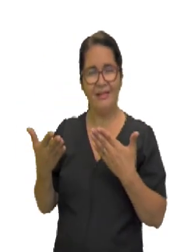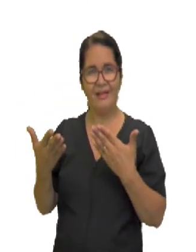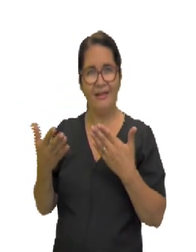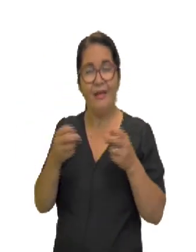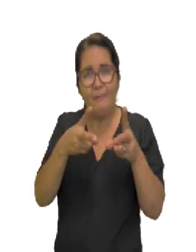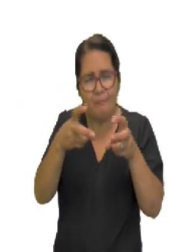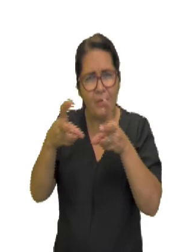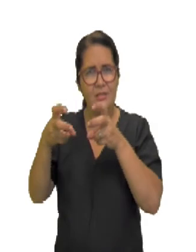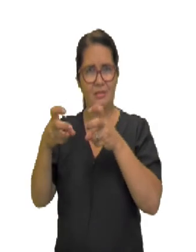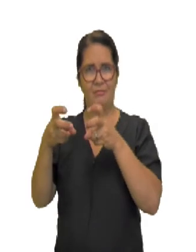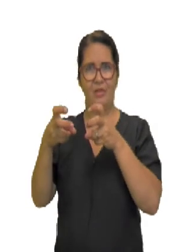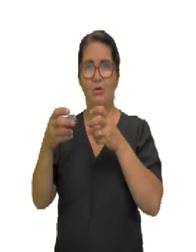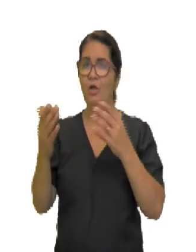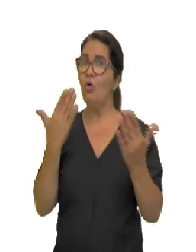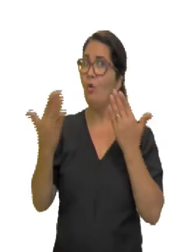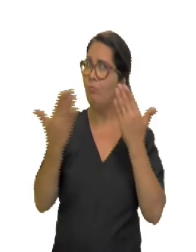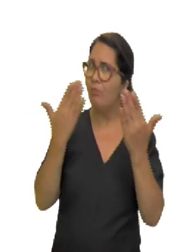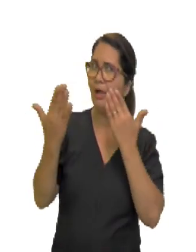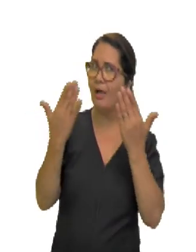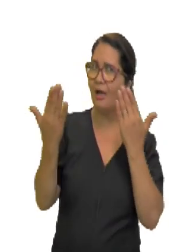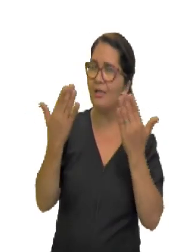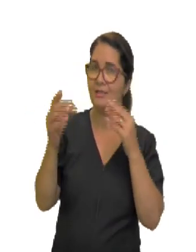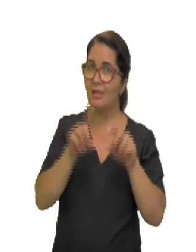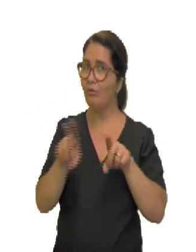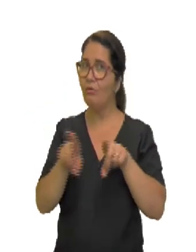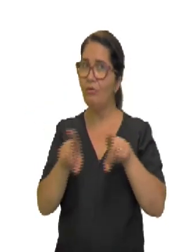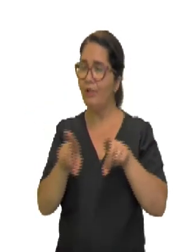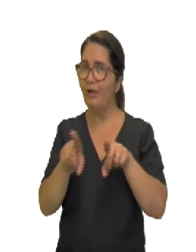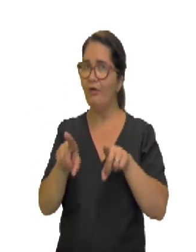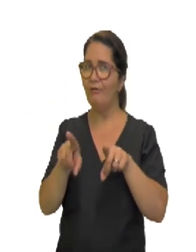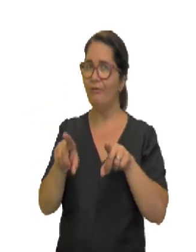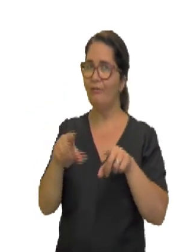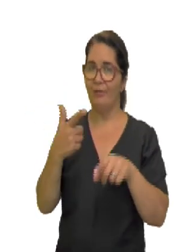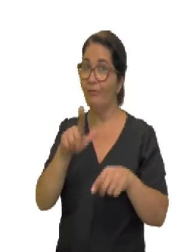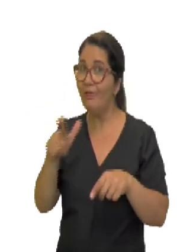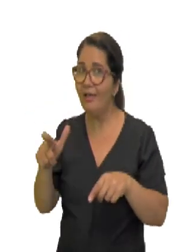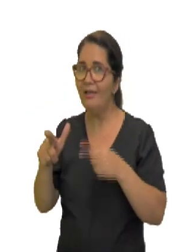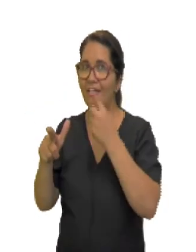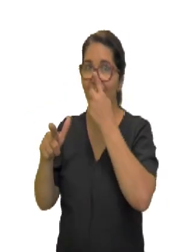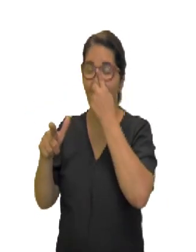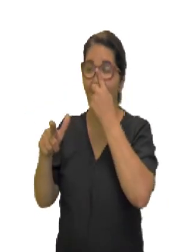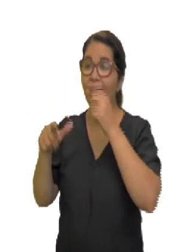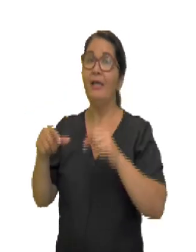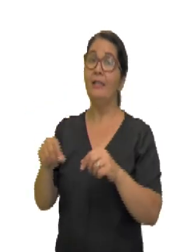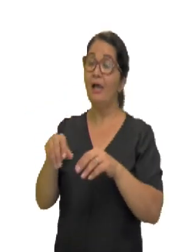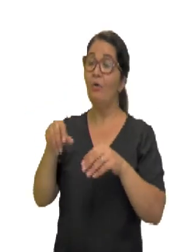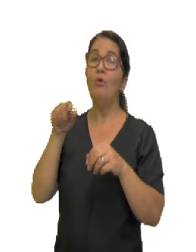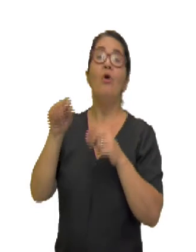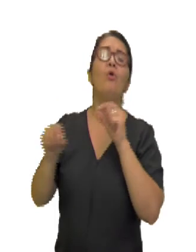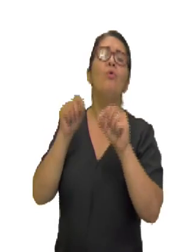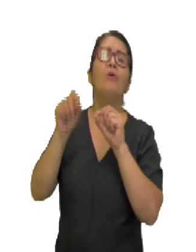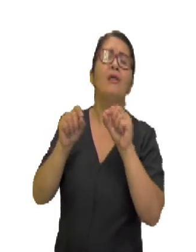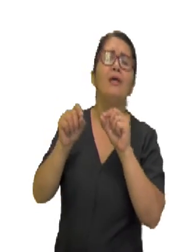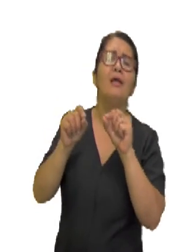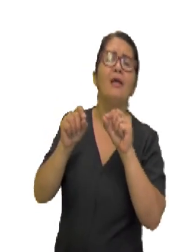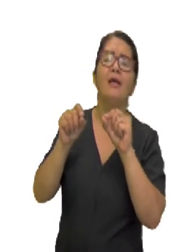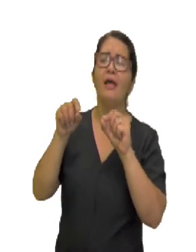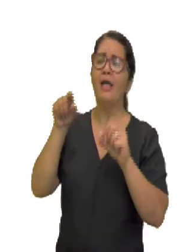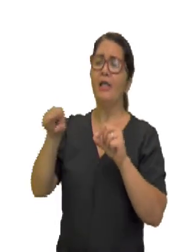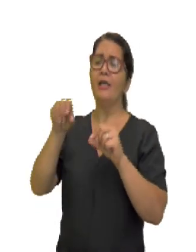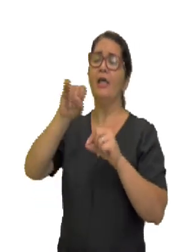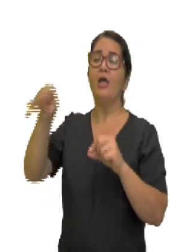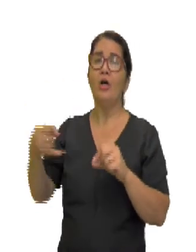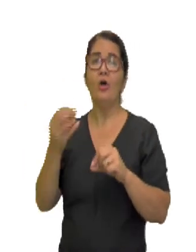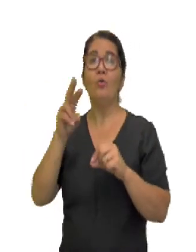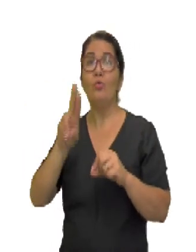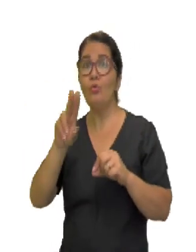essa ideia de comparação. Ele apenas atribui um nível maior. E aí eu vejo isso, ó, no mais